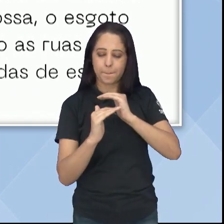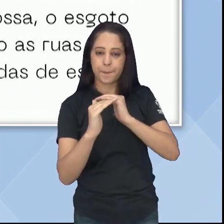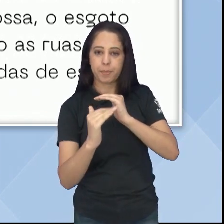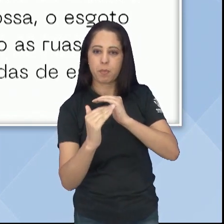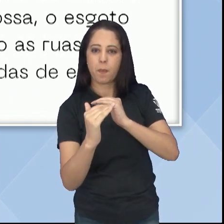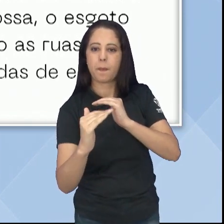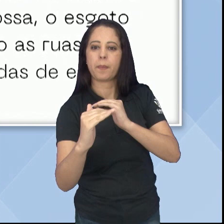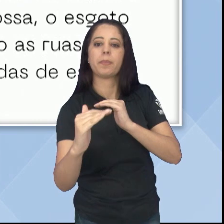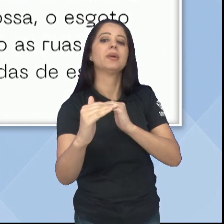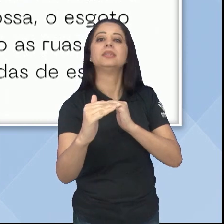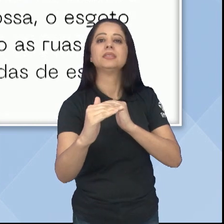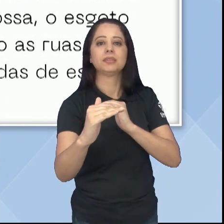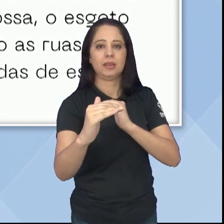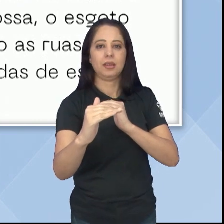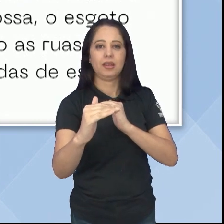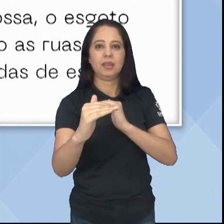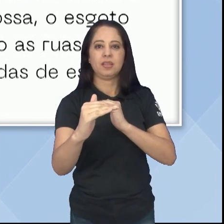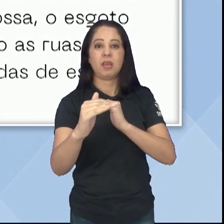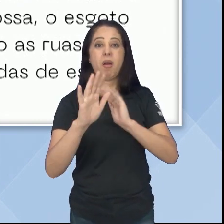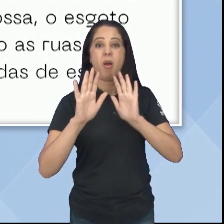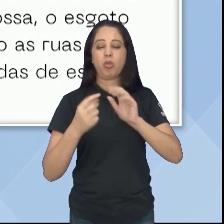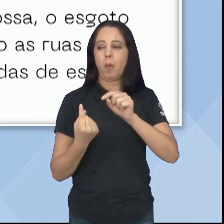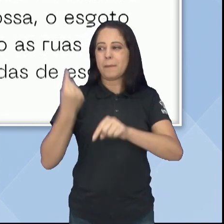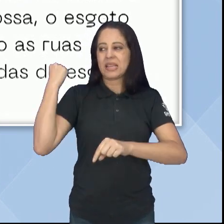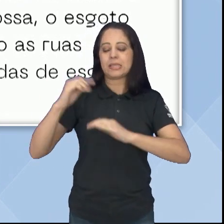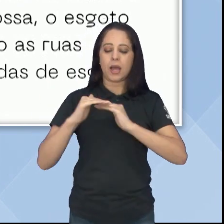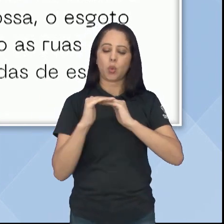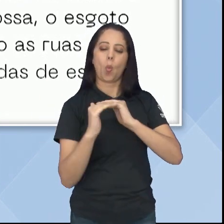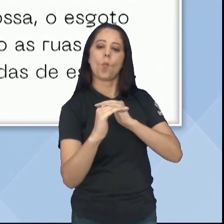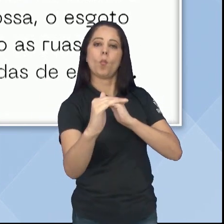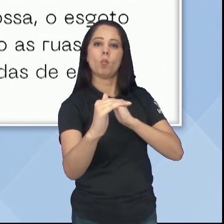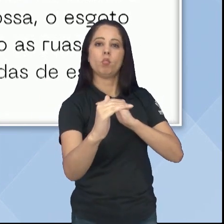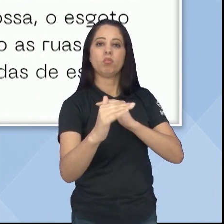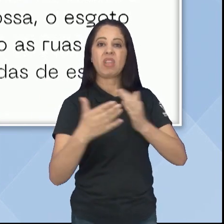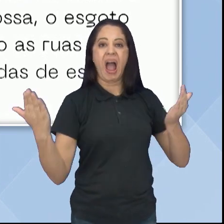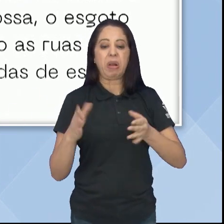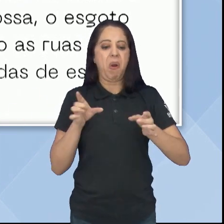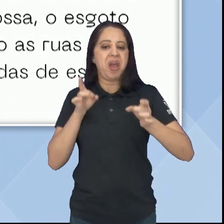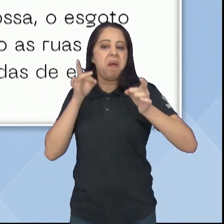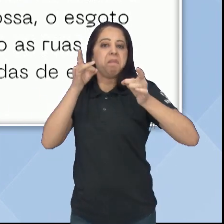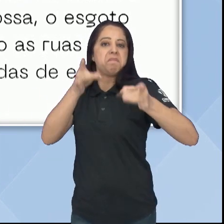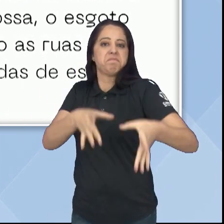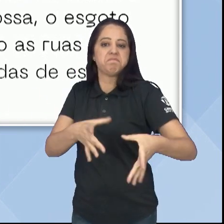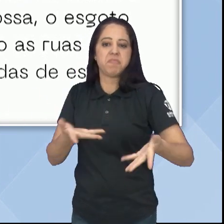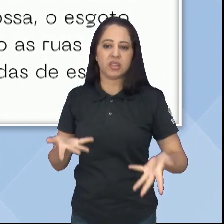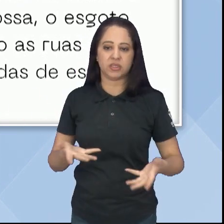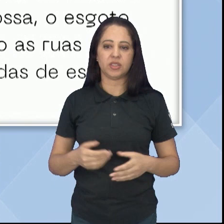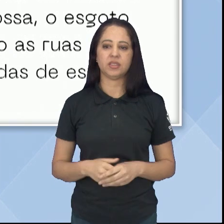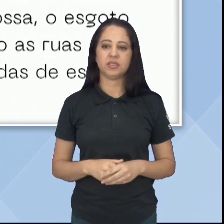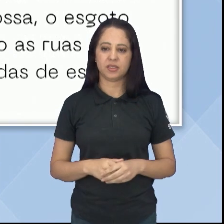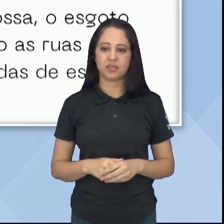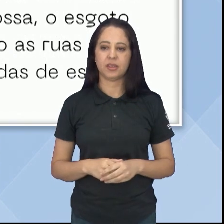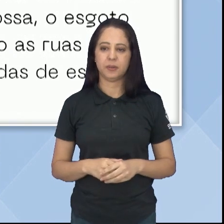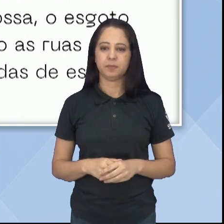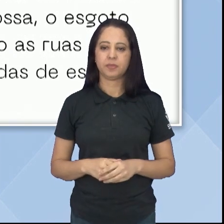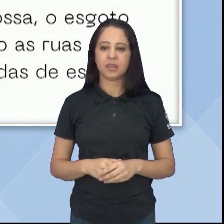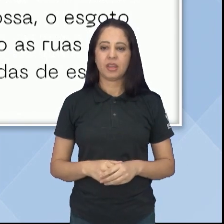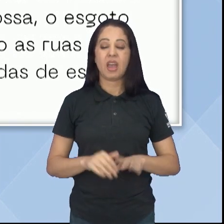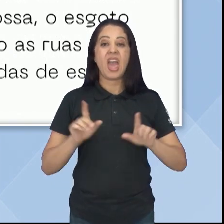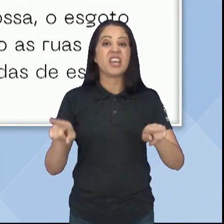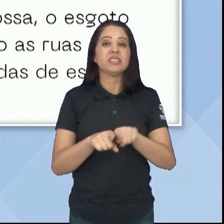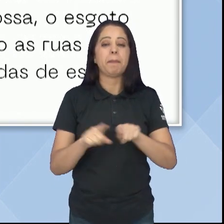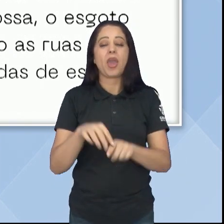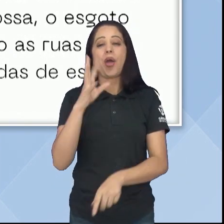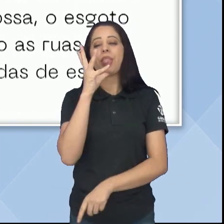ficou esquecido. E não é só o lixo que traz problemas lá, não. Aos moradores, por conta da demora da